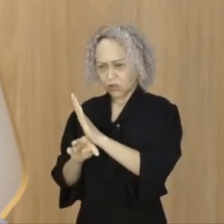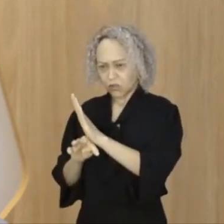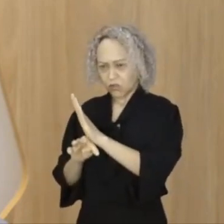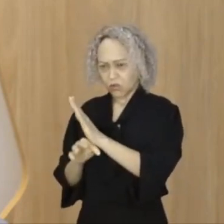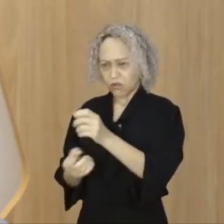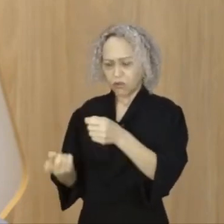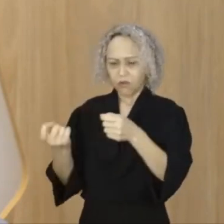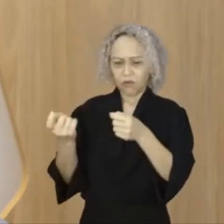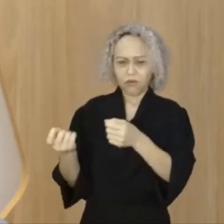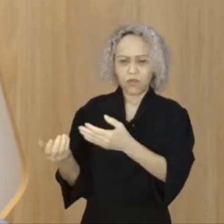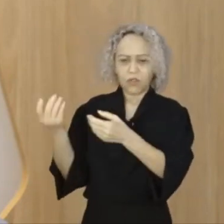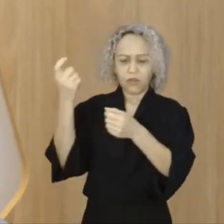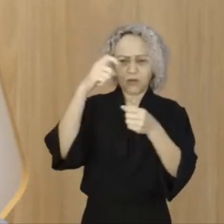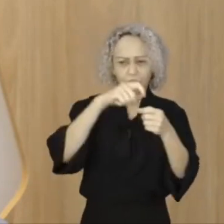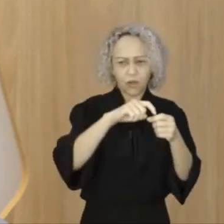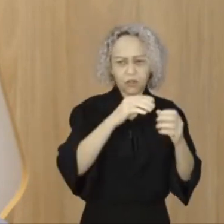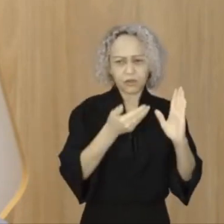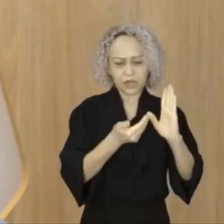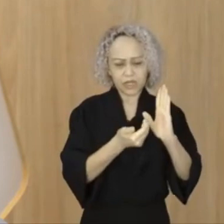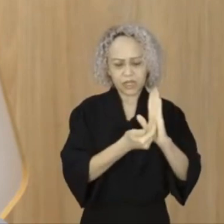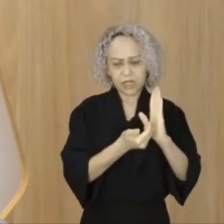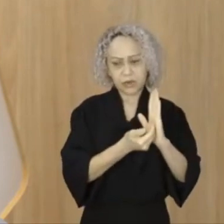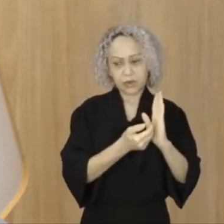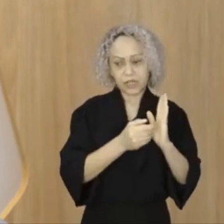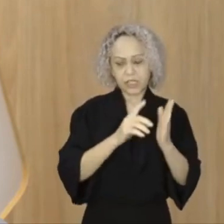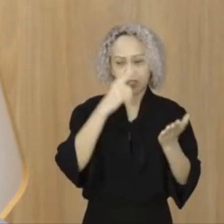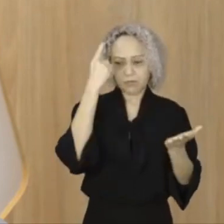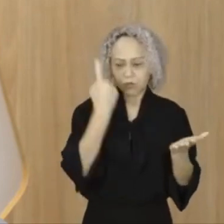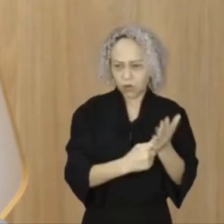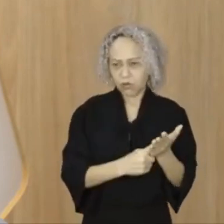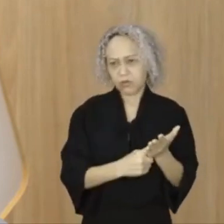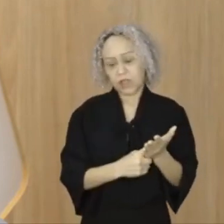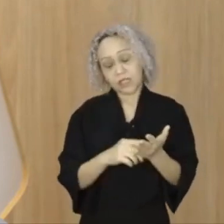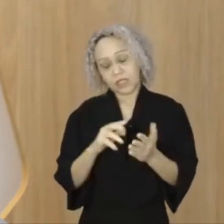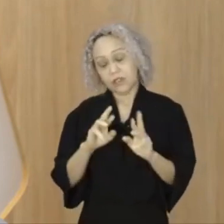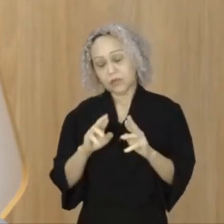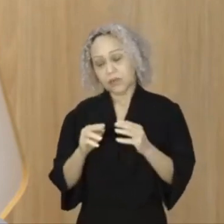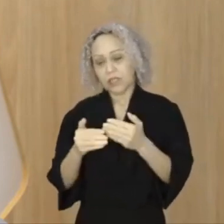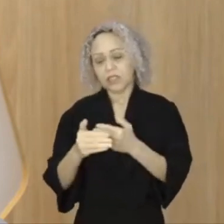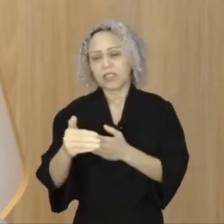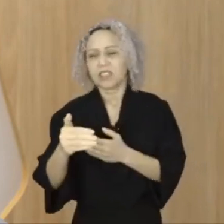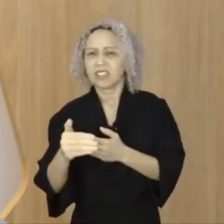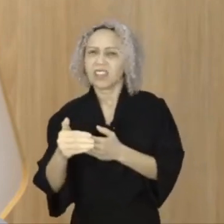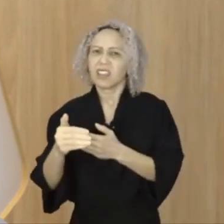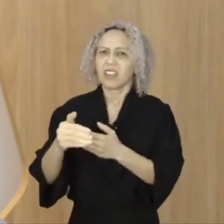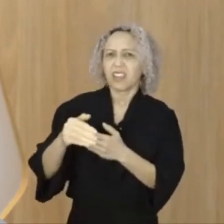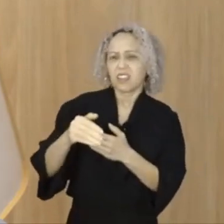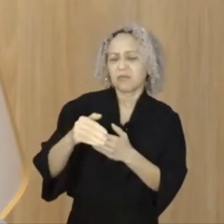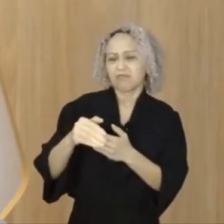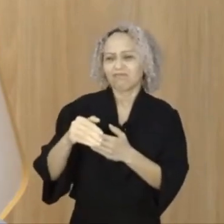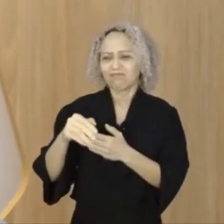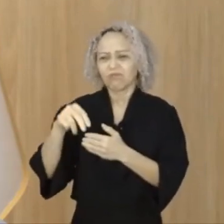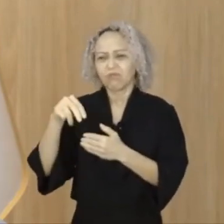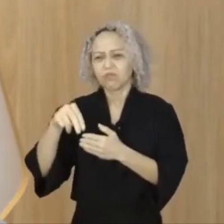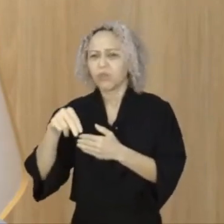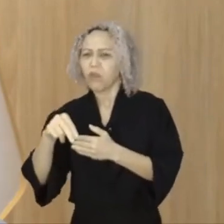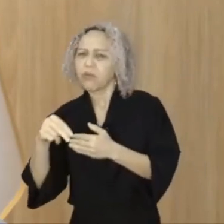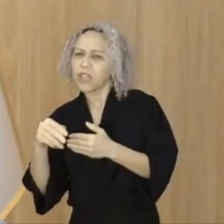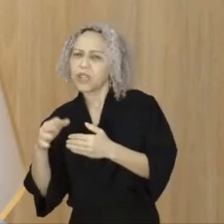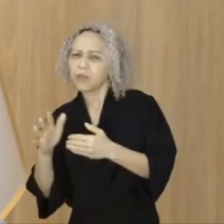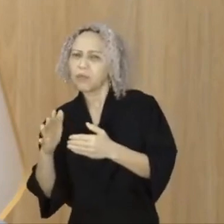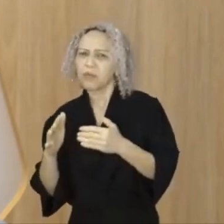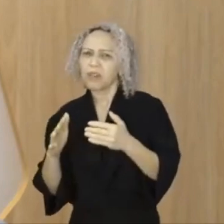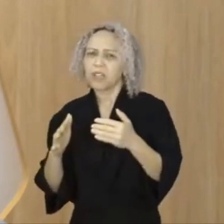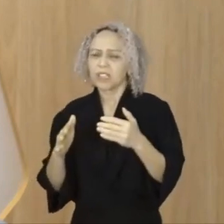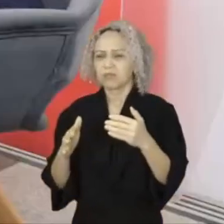referendar a reforma. Espero que até final de novembro, início de dezembro, o Congresso Nacional vai promulgar a reforma tributária